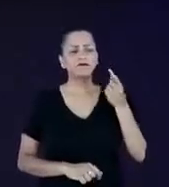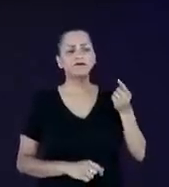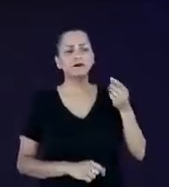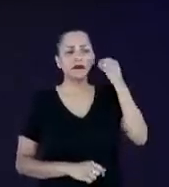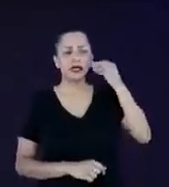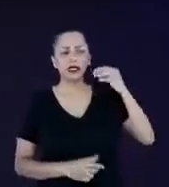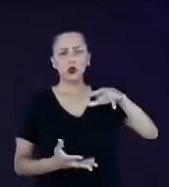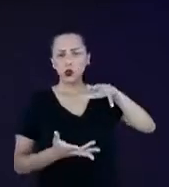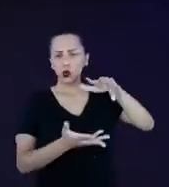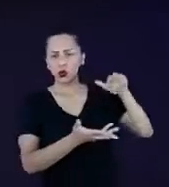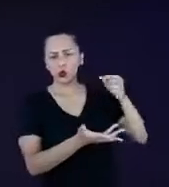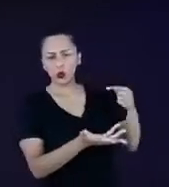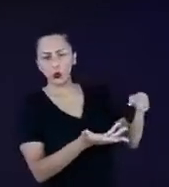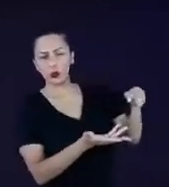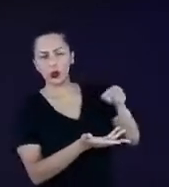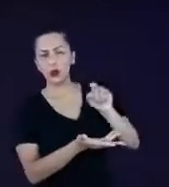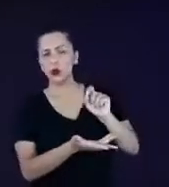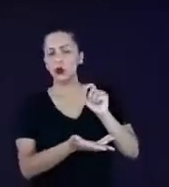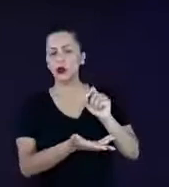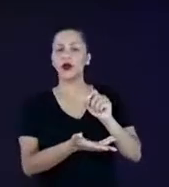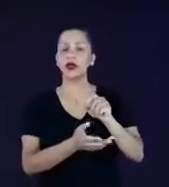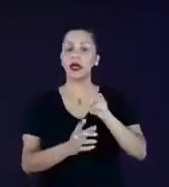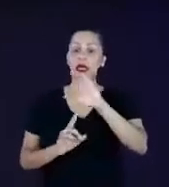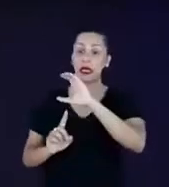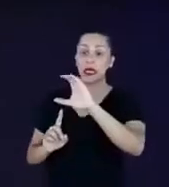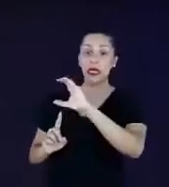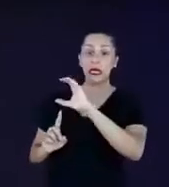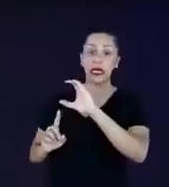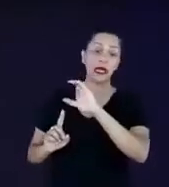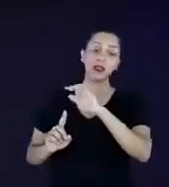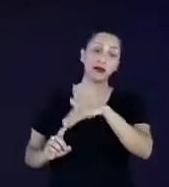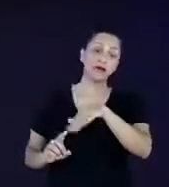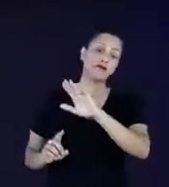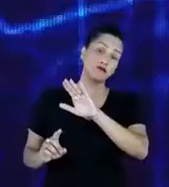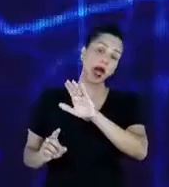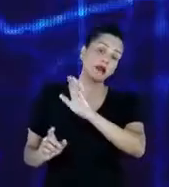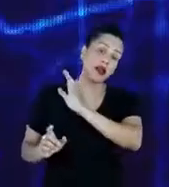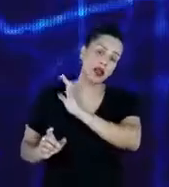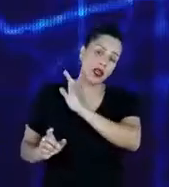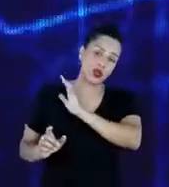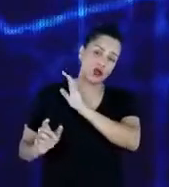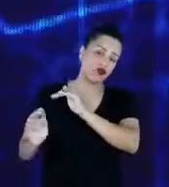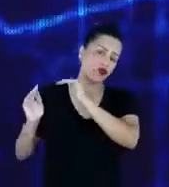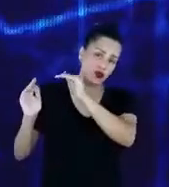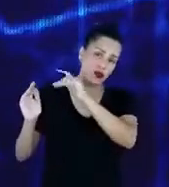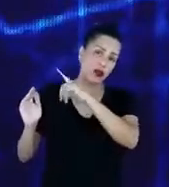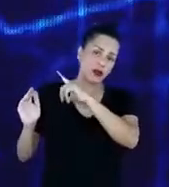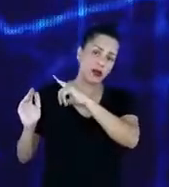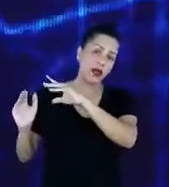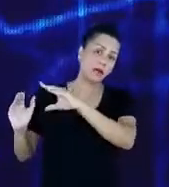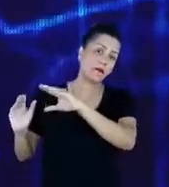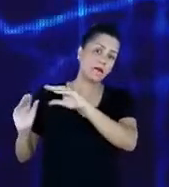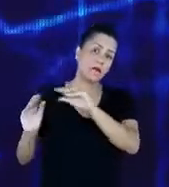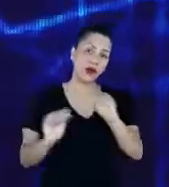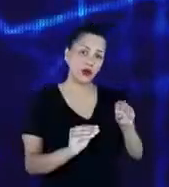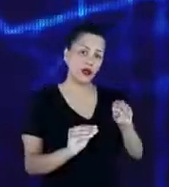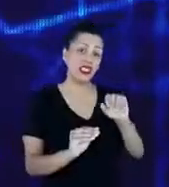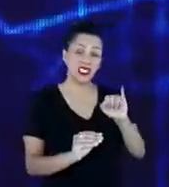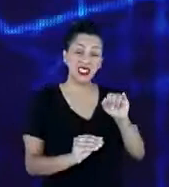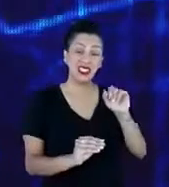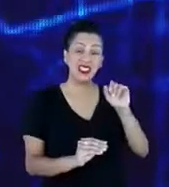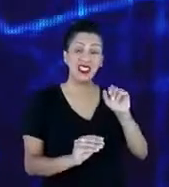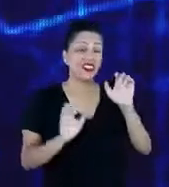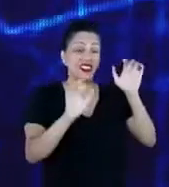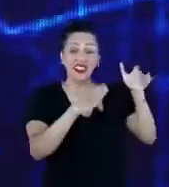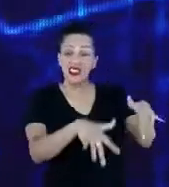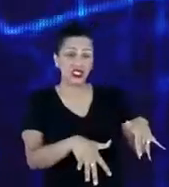começa com os nossos clientes de mais alta renda. Então, se a gente deixar esse subsídio, ele vai cair no colo de quem ganha menos, né, do nosso consumidor